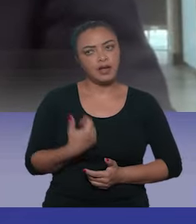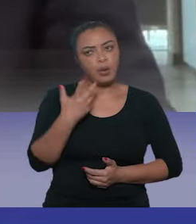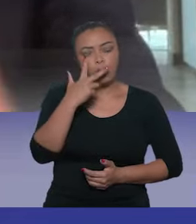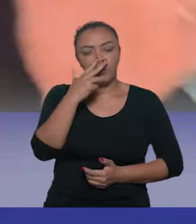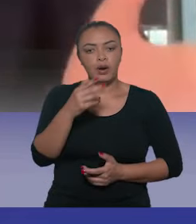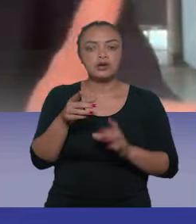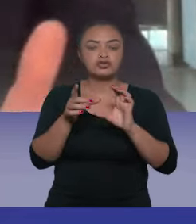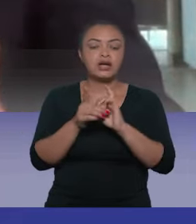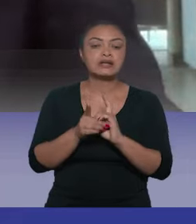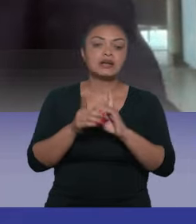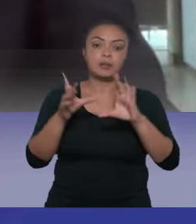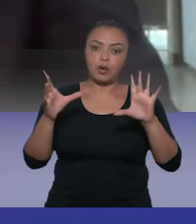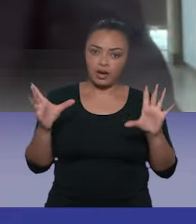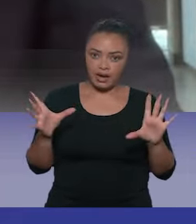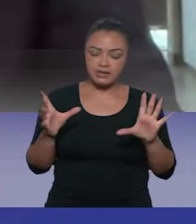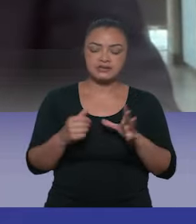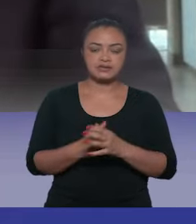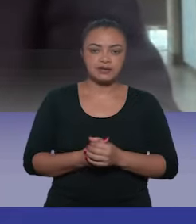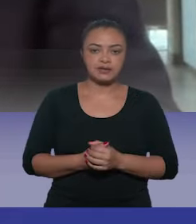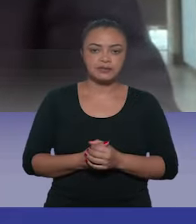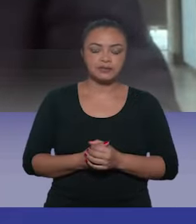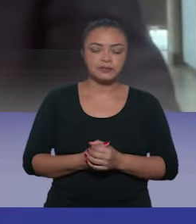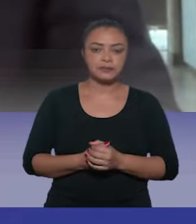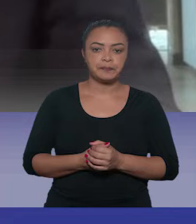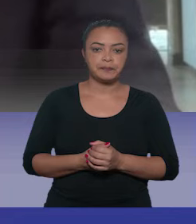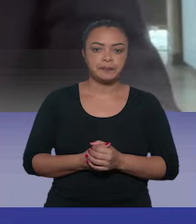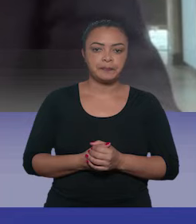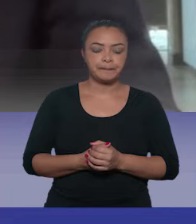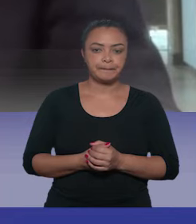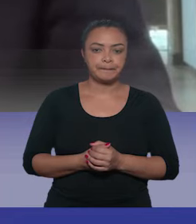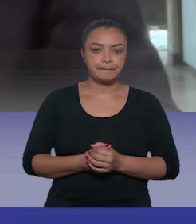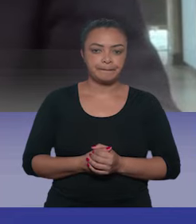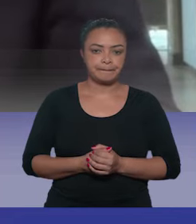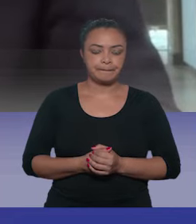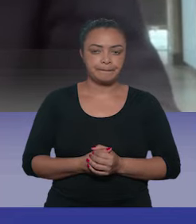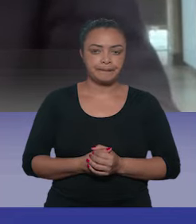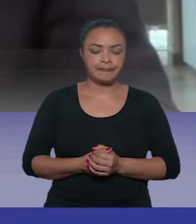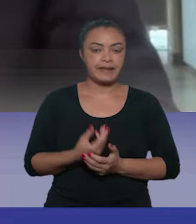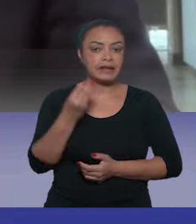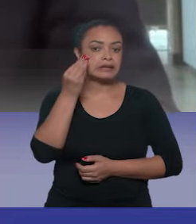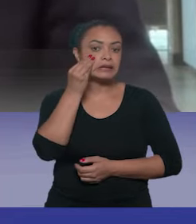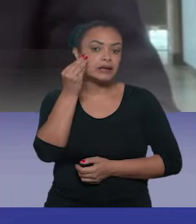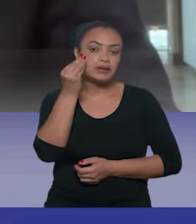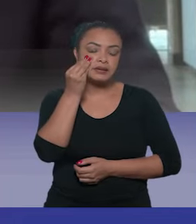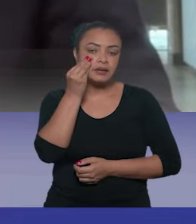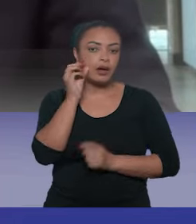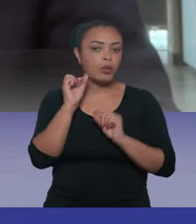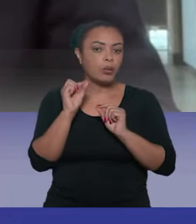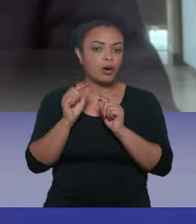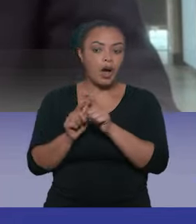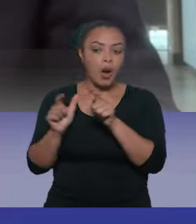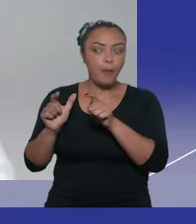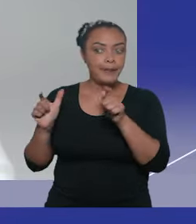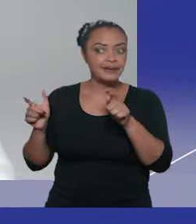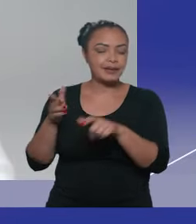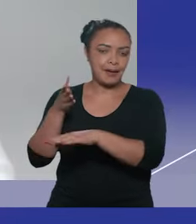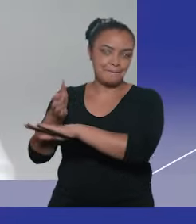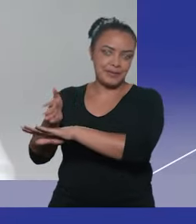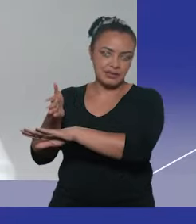Exato. Uma gama de produtos mais abrangente. Democratizando, eu acho que esse acesso, eu acho que a Miriam comentou bem,